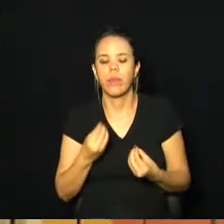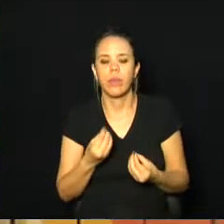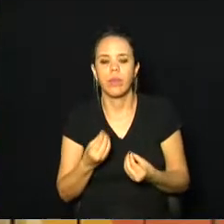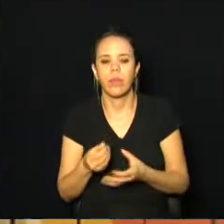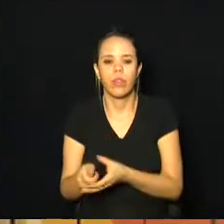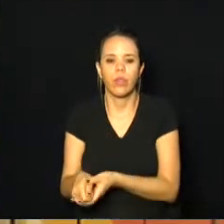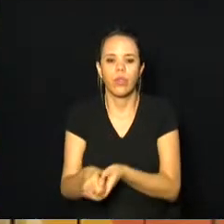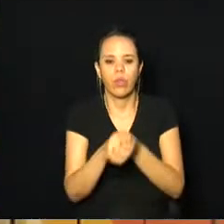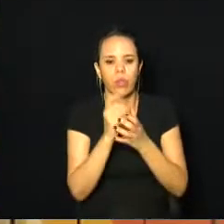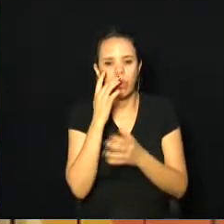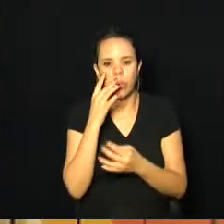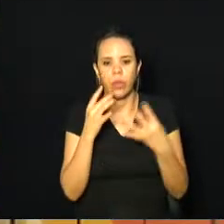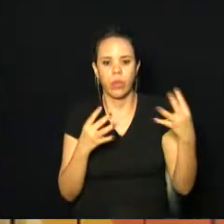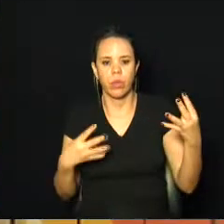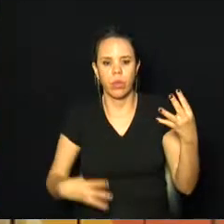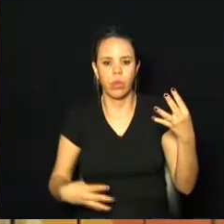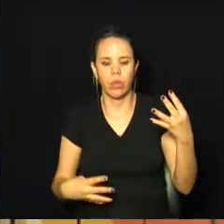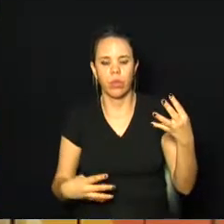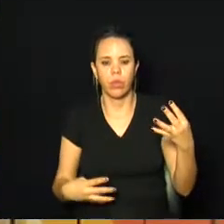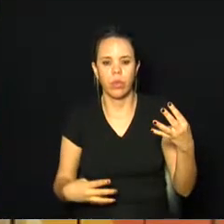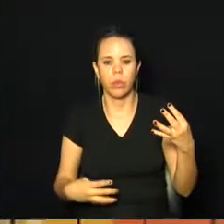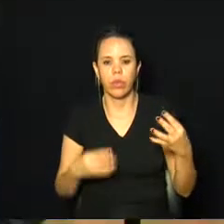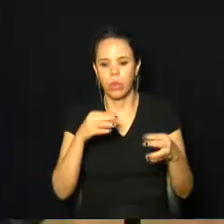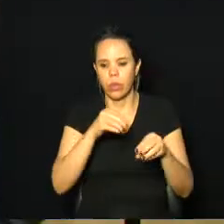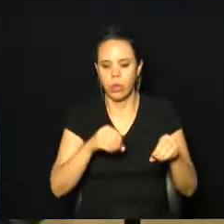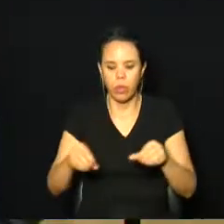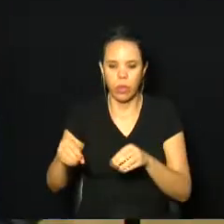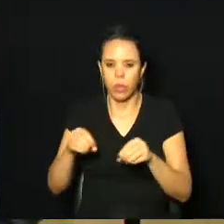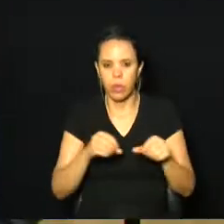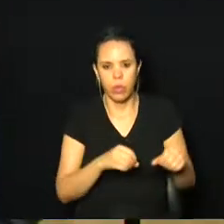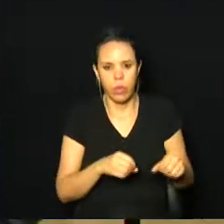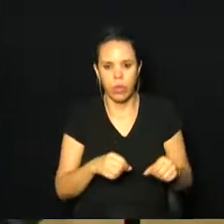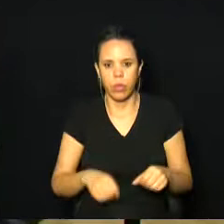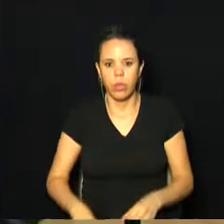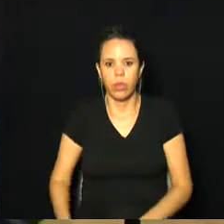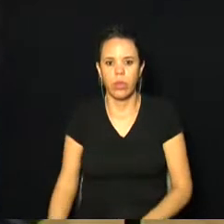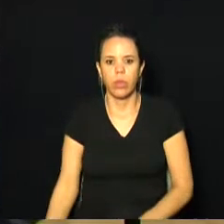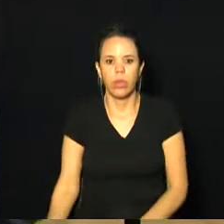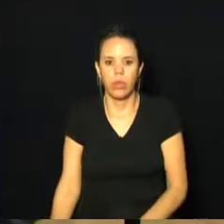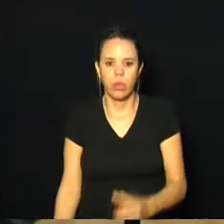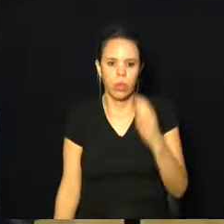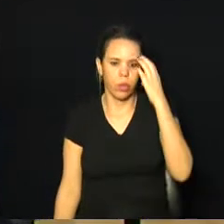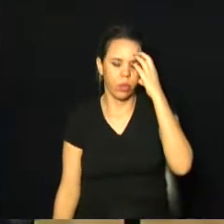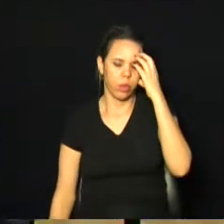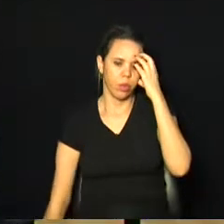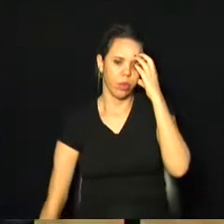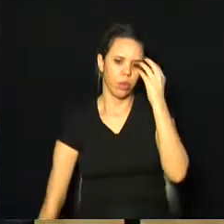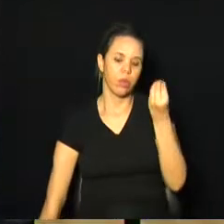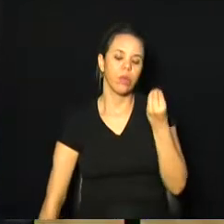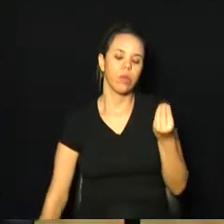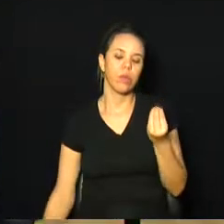de ouro 4x4 nas quadras de areia do Parque Portugal, a Lagoa do Taquaral.